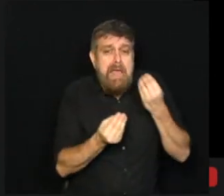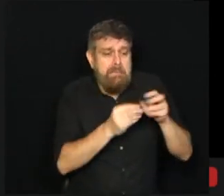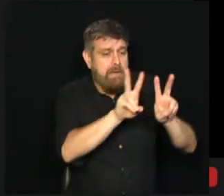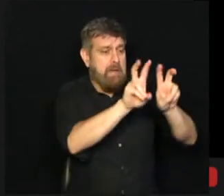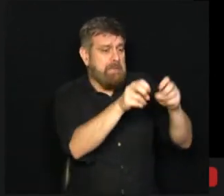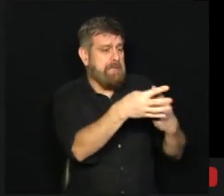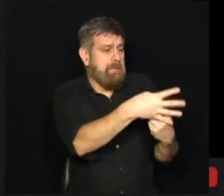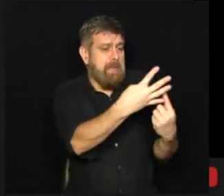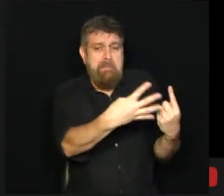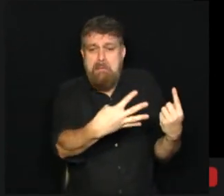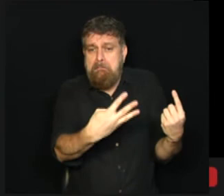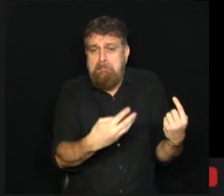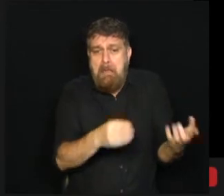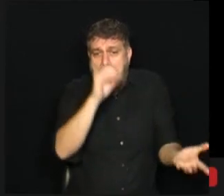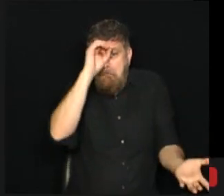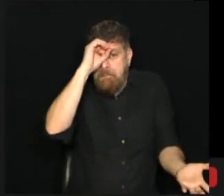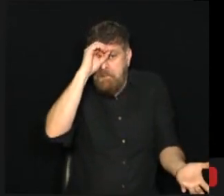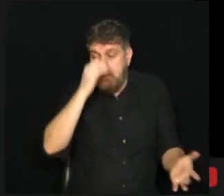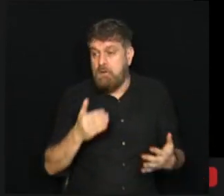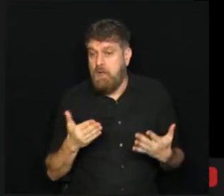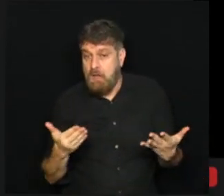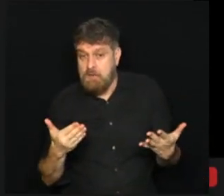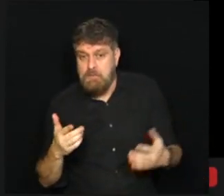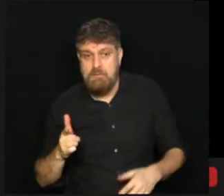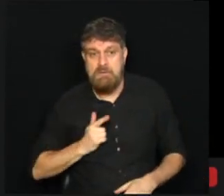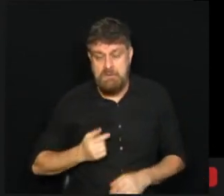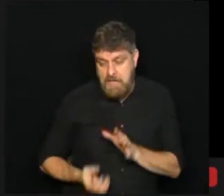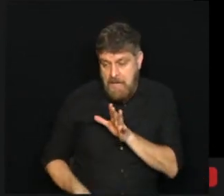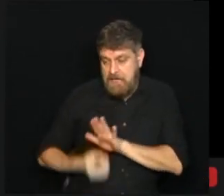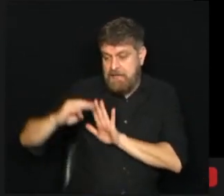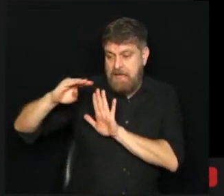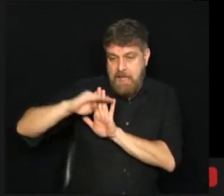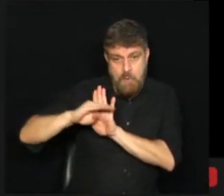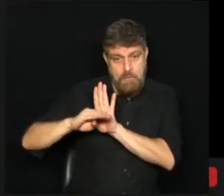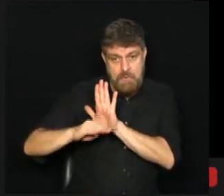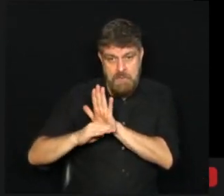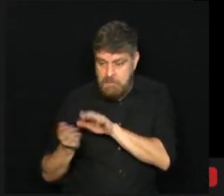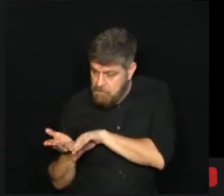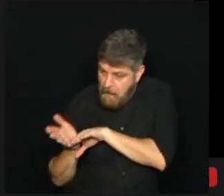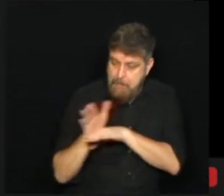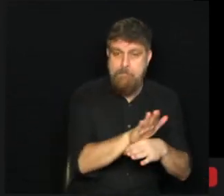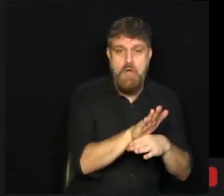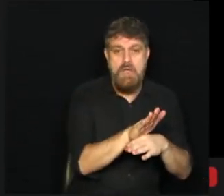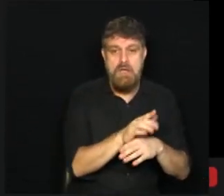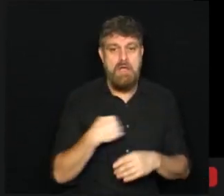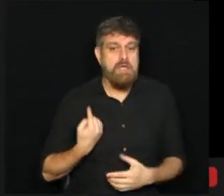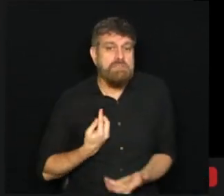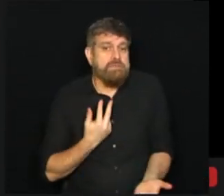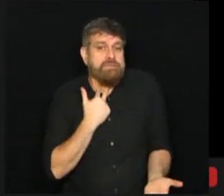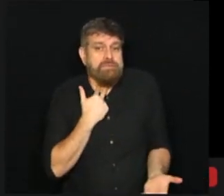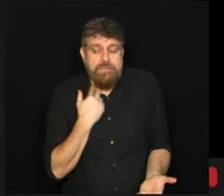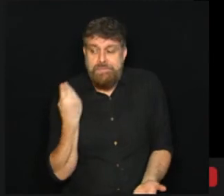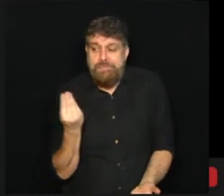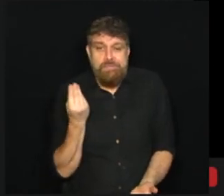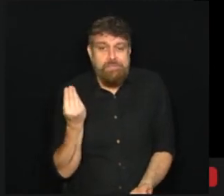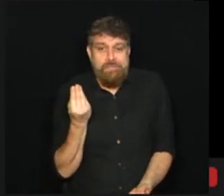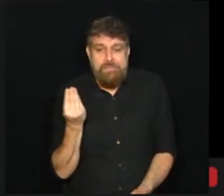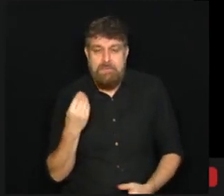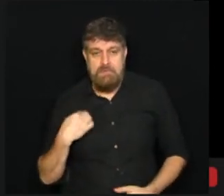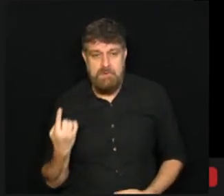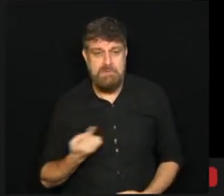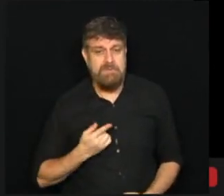de comportamento, então há que se criar um programa para isso, certo? Nós não temos como